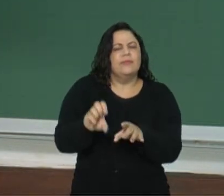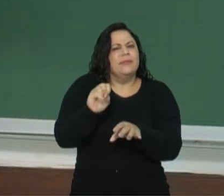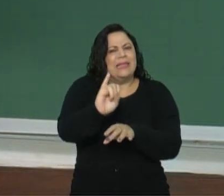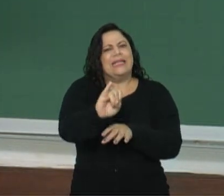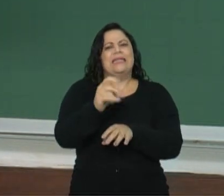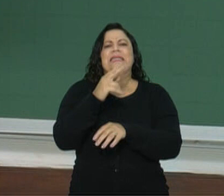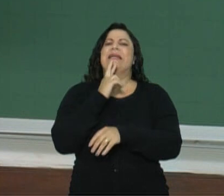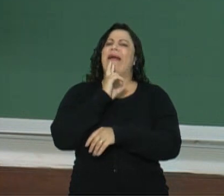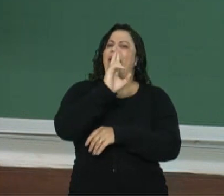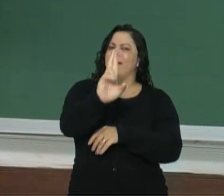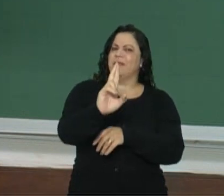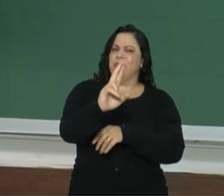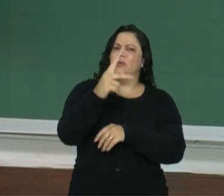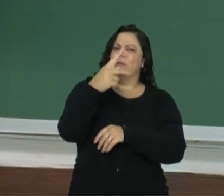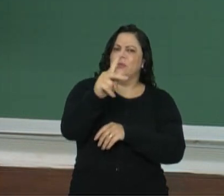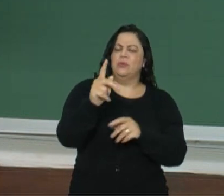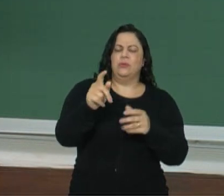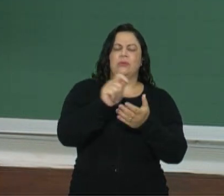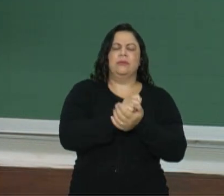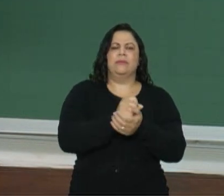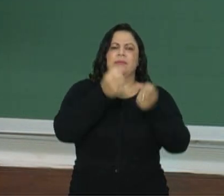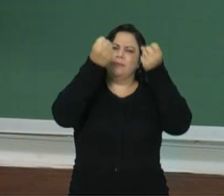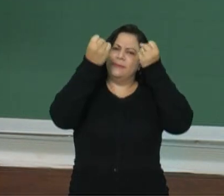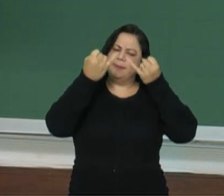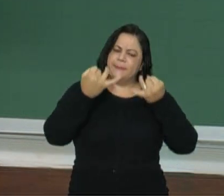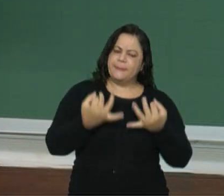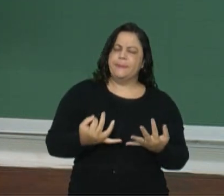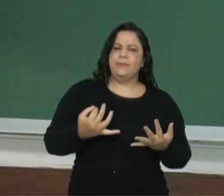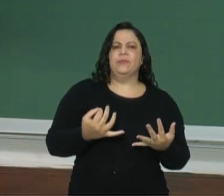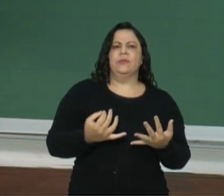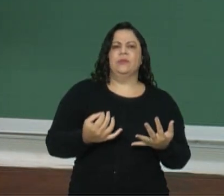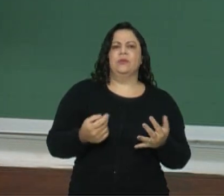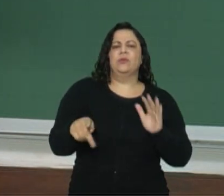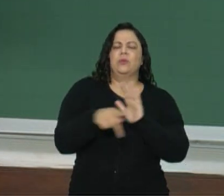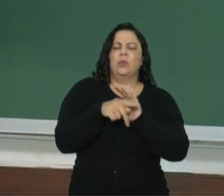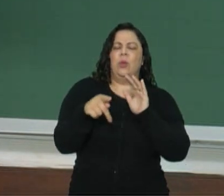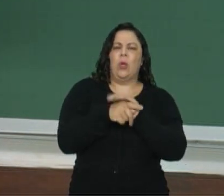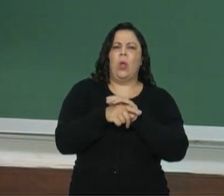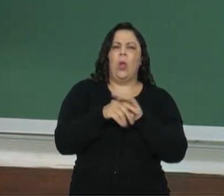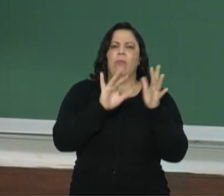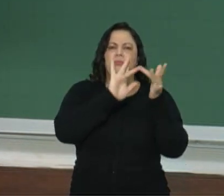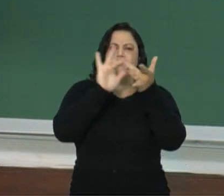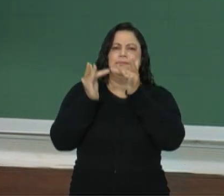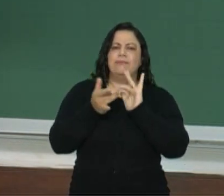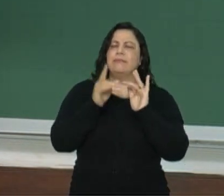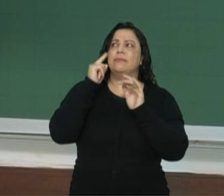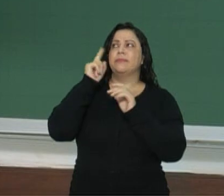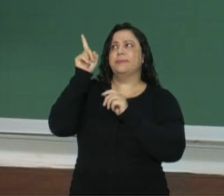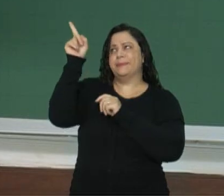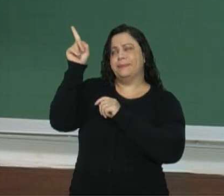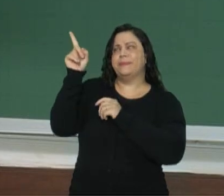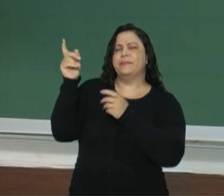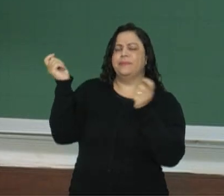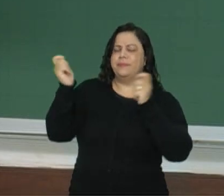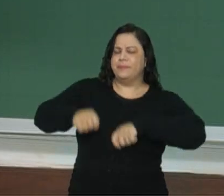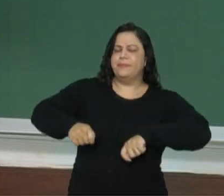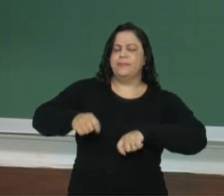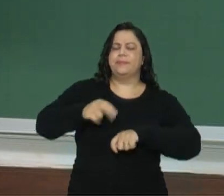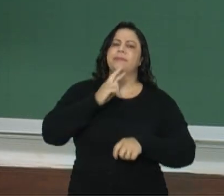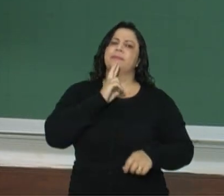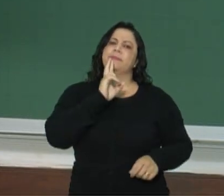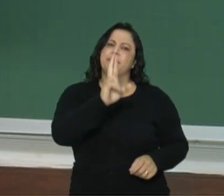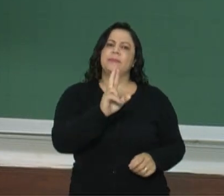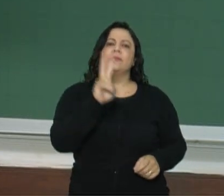descrevendo algo que se volte a essa reflexão do sou porque somos, então essa resposta foi muito bem encaminhada. Eu acredito que com certeza